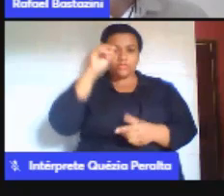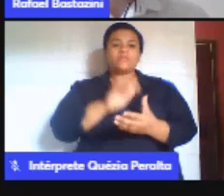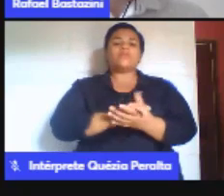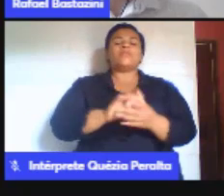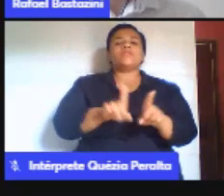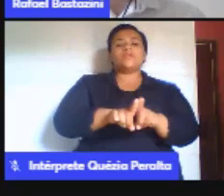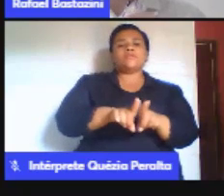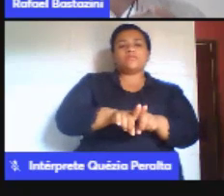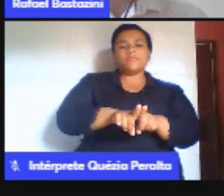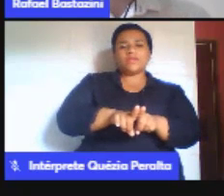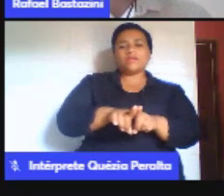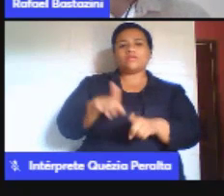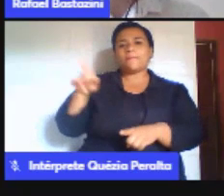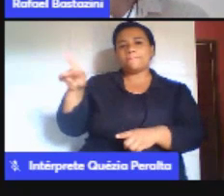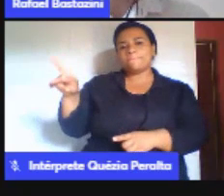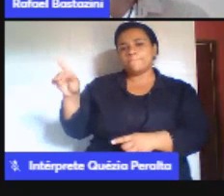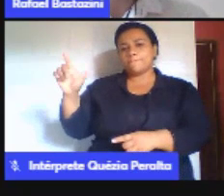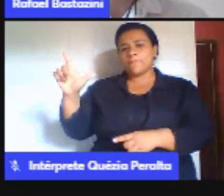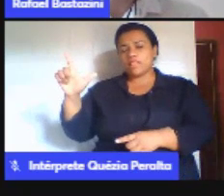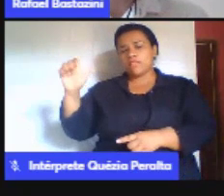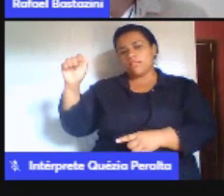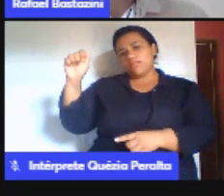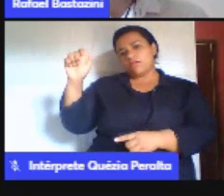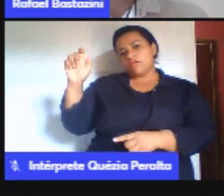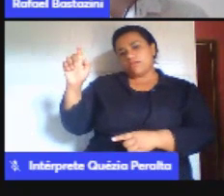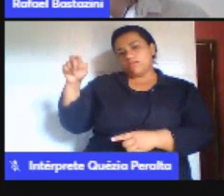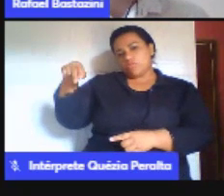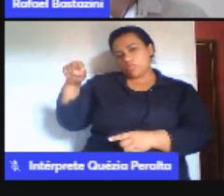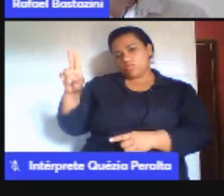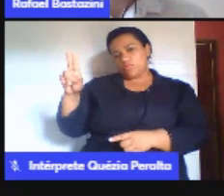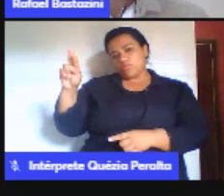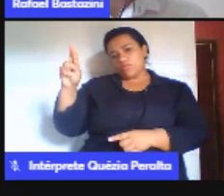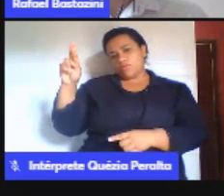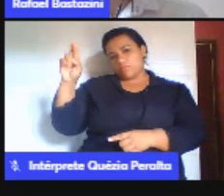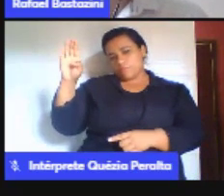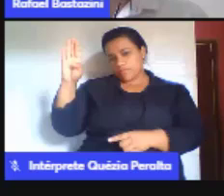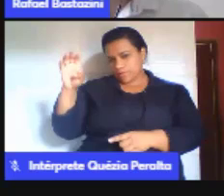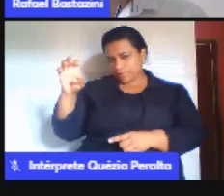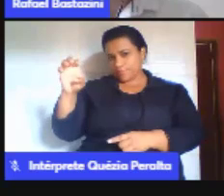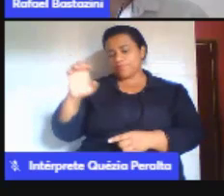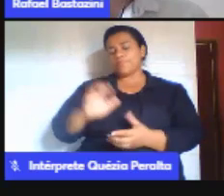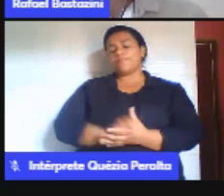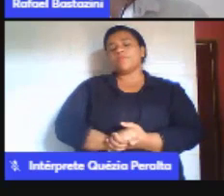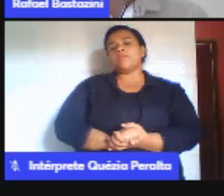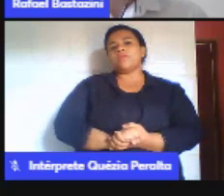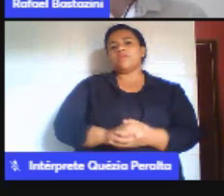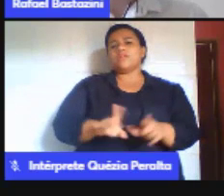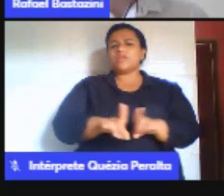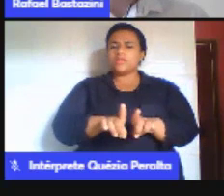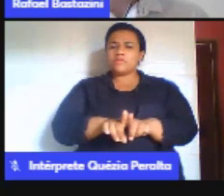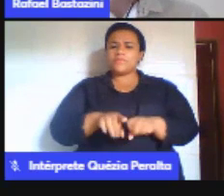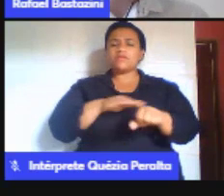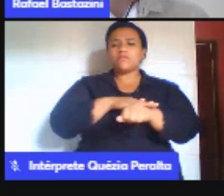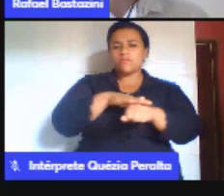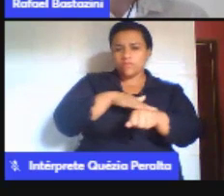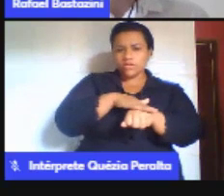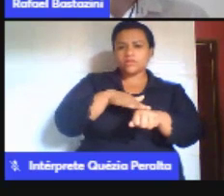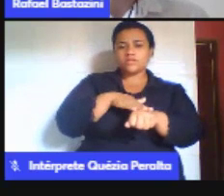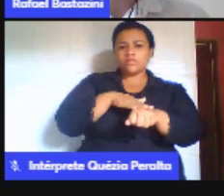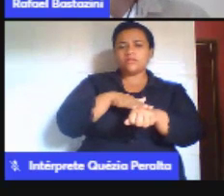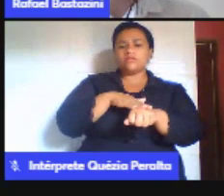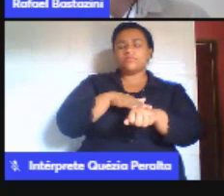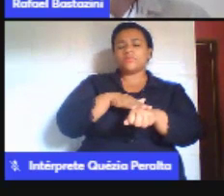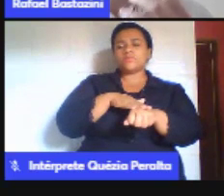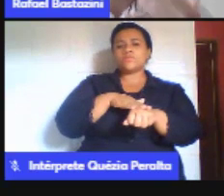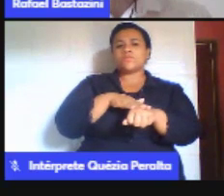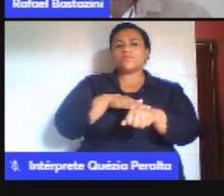Planurb, que é quem gerencia o planejamento urbano da cidade, e também conversamos com